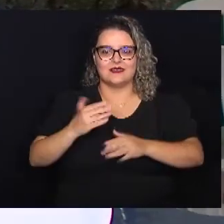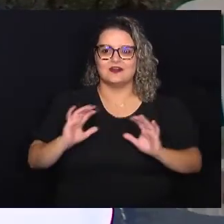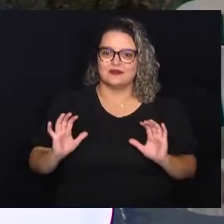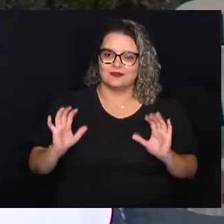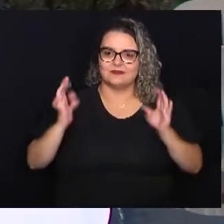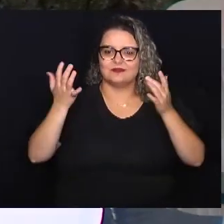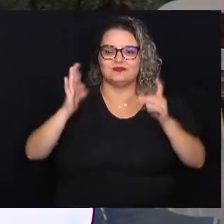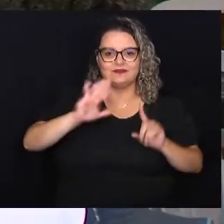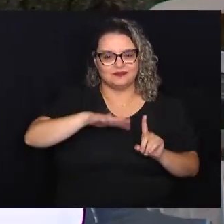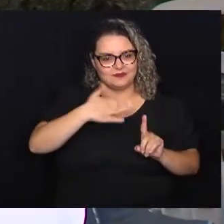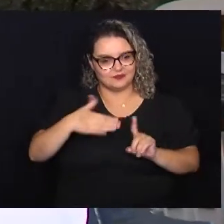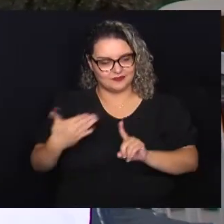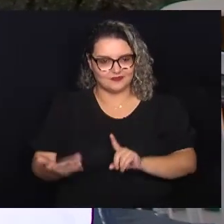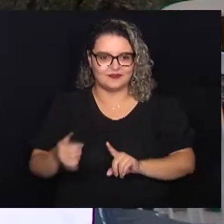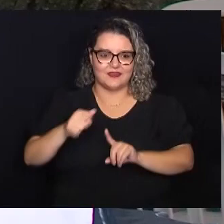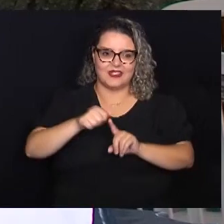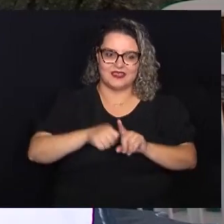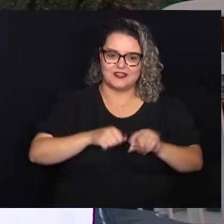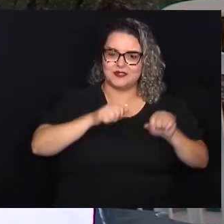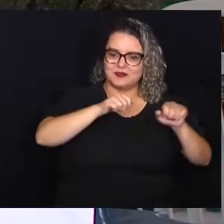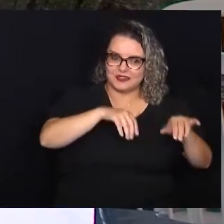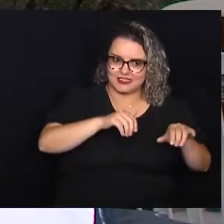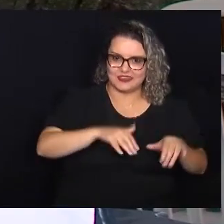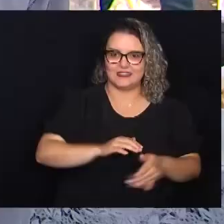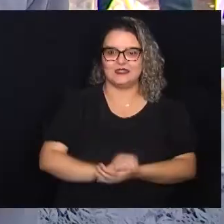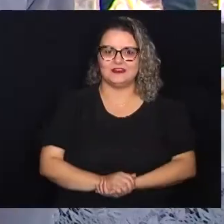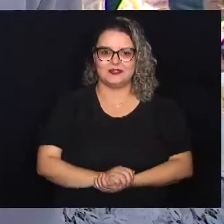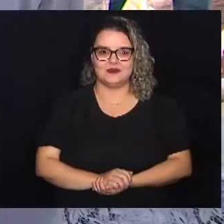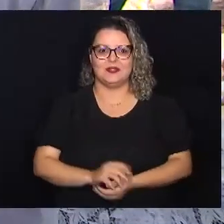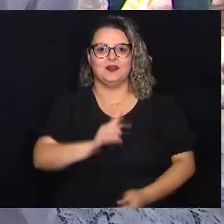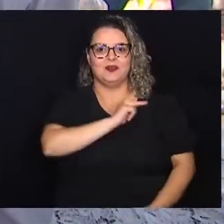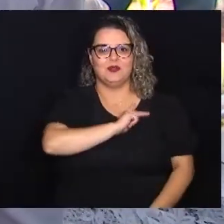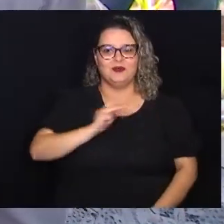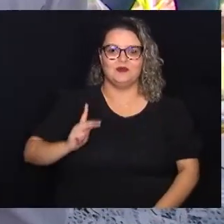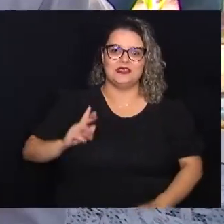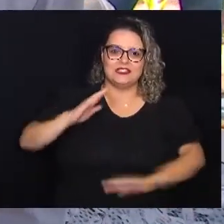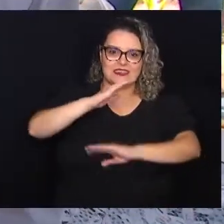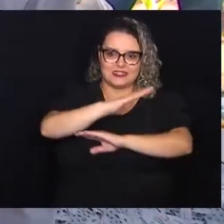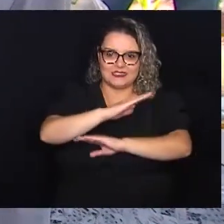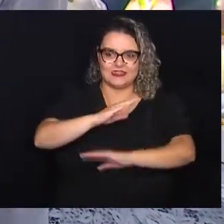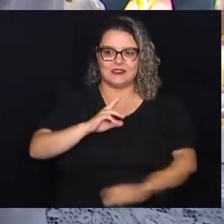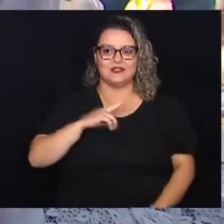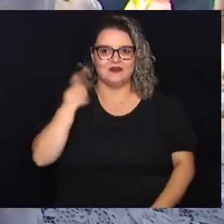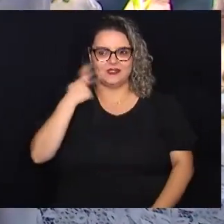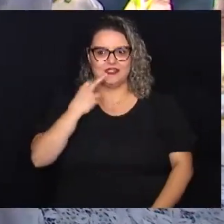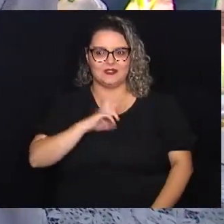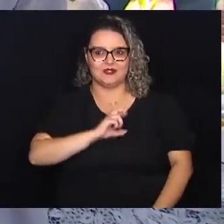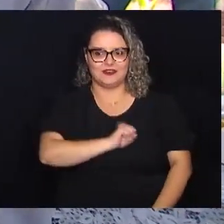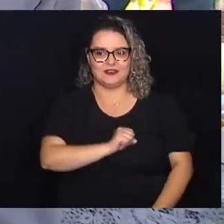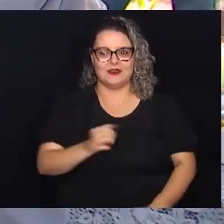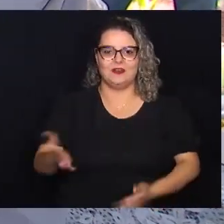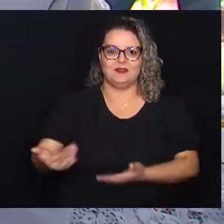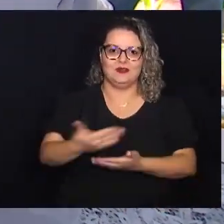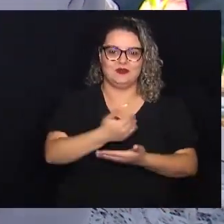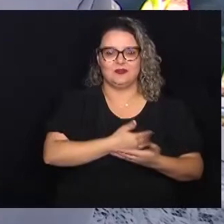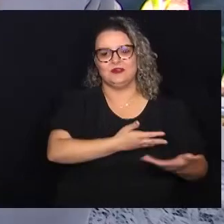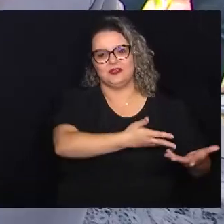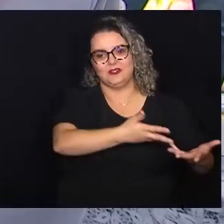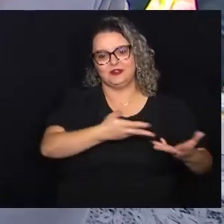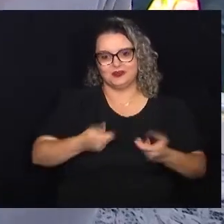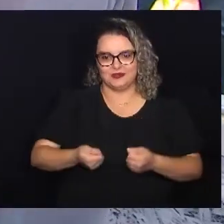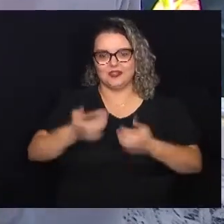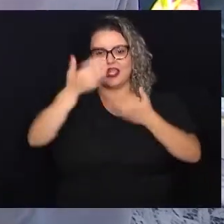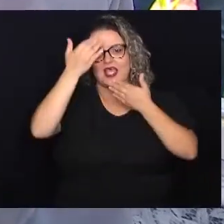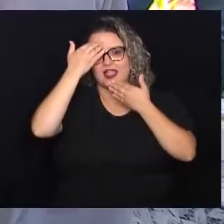em homenagem aos aniversariantes do mês de setembro. O presidente da Câmara, Luiz Rossini, acolheu os convidados